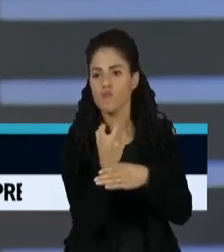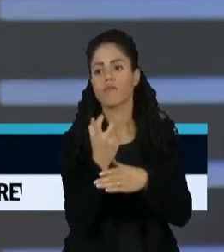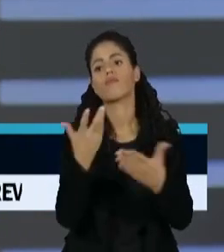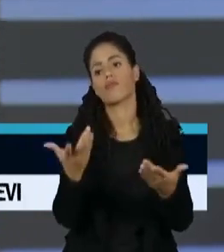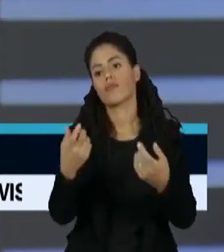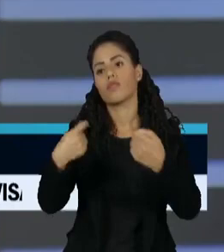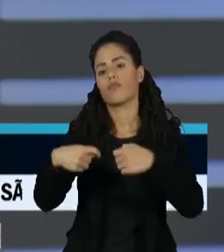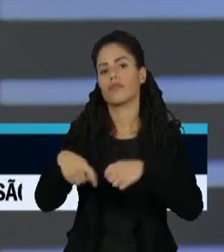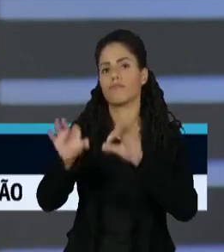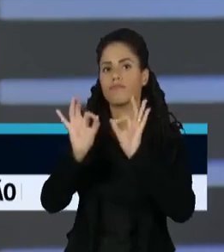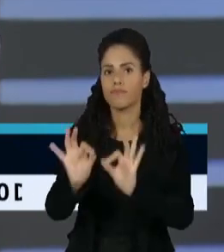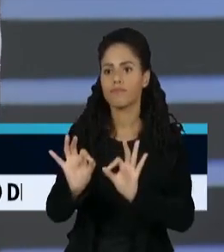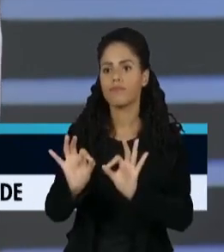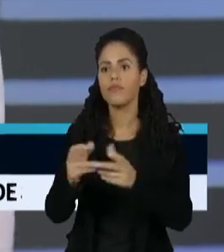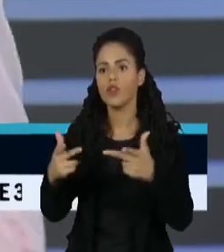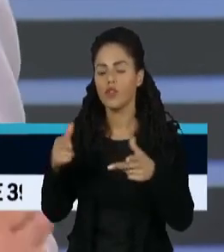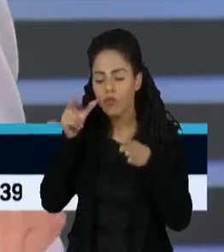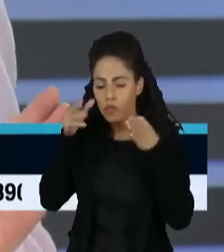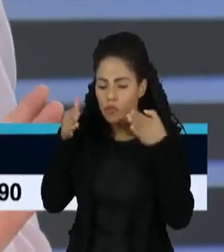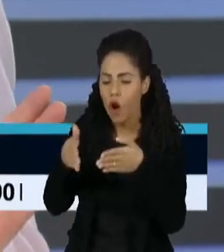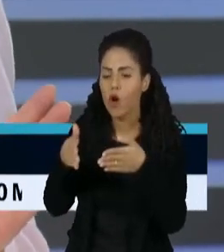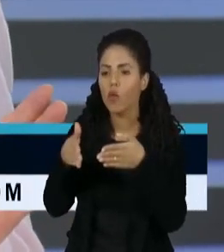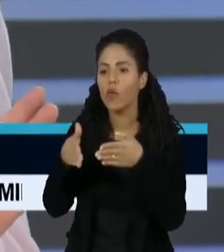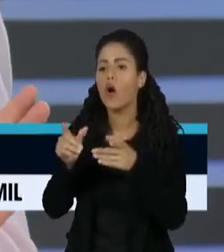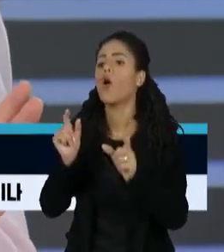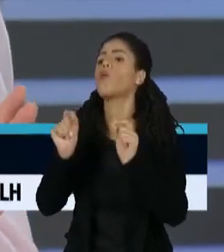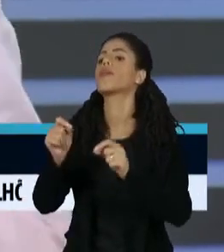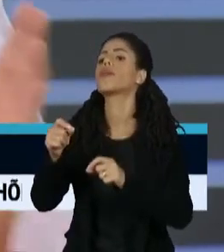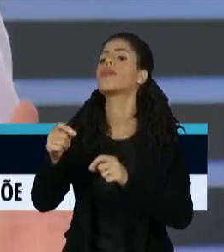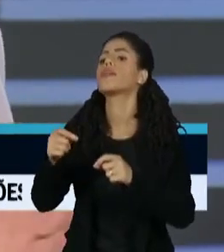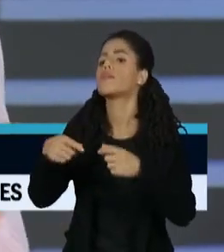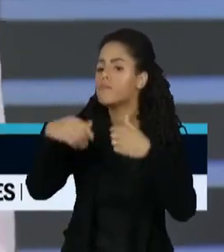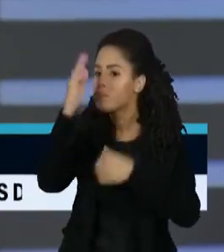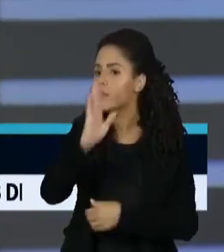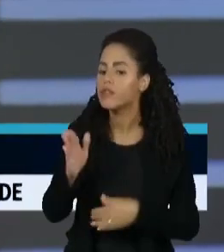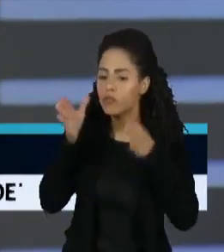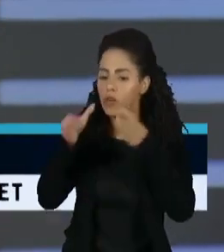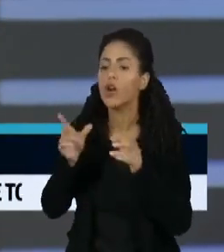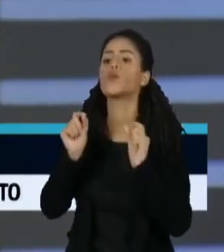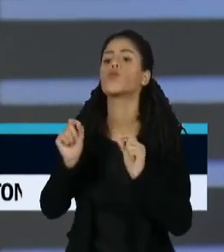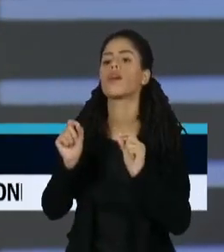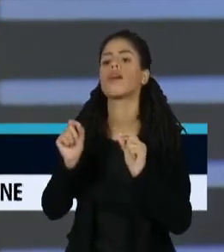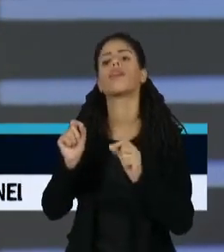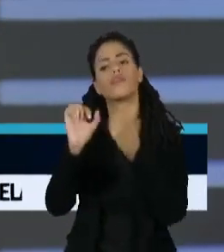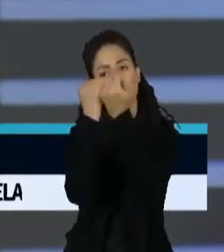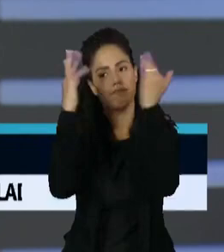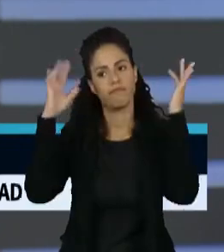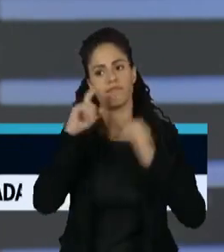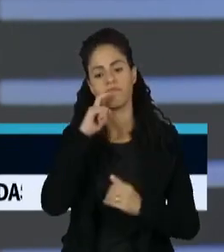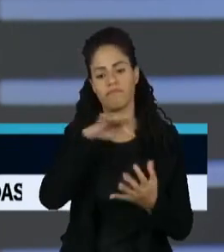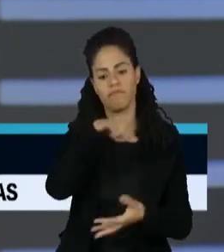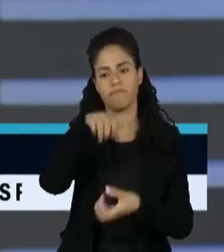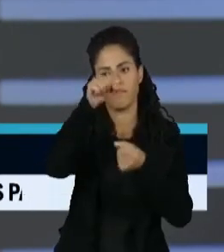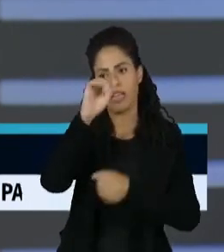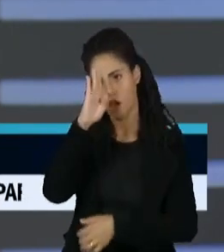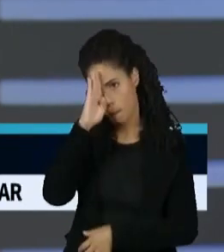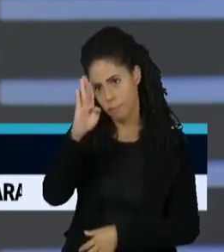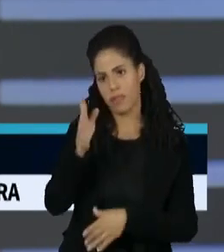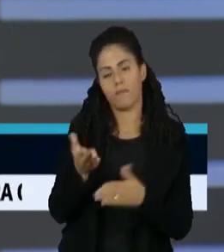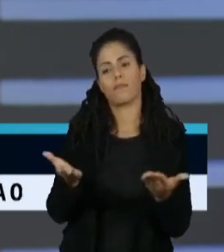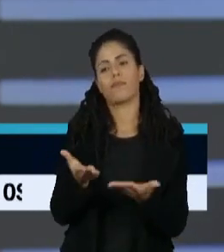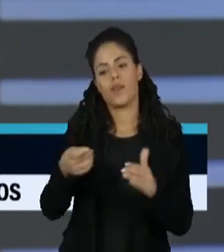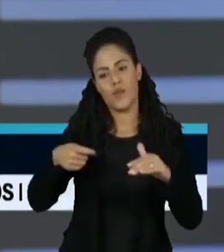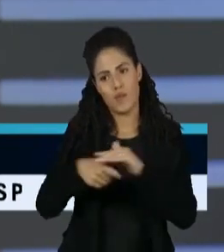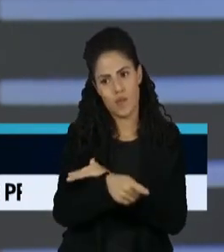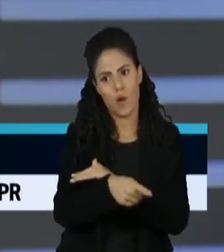legal essa questão do foco, né? O que, que o Brasil deve focar? Eu não tenho dúvida que a economia verde é a hora de olhar para